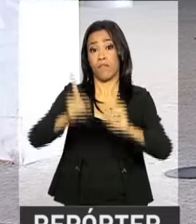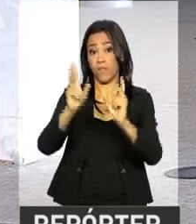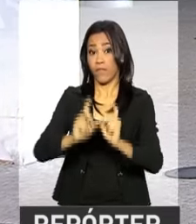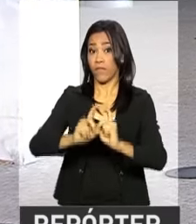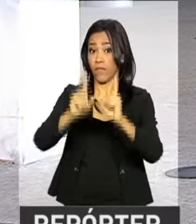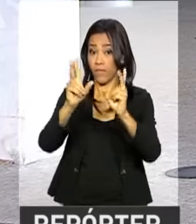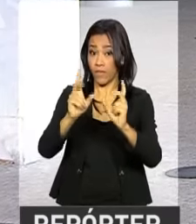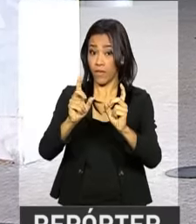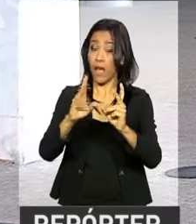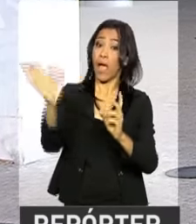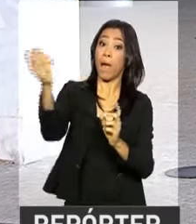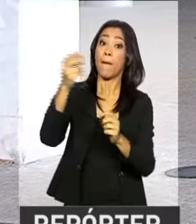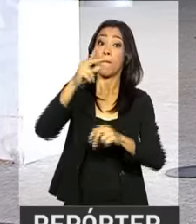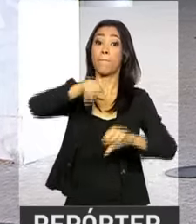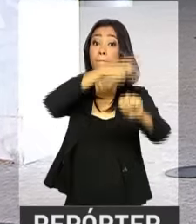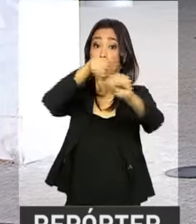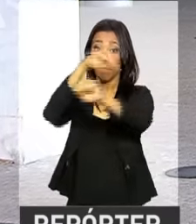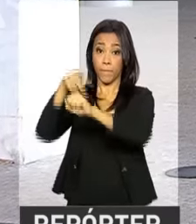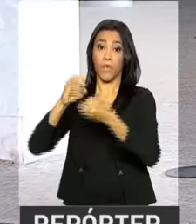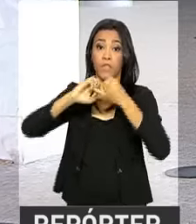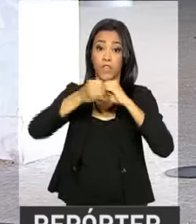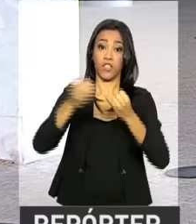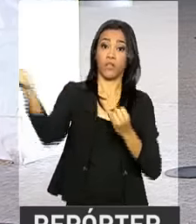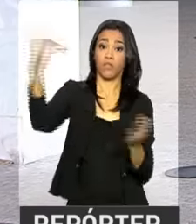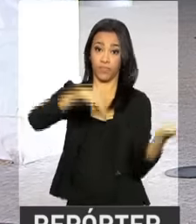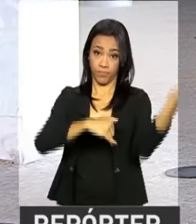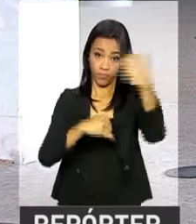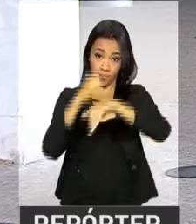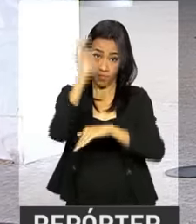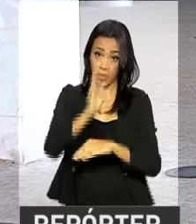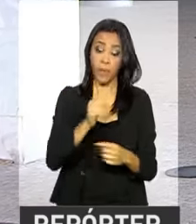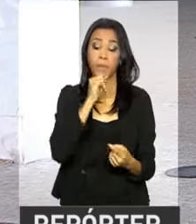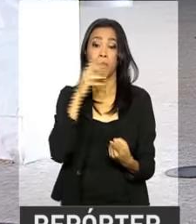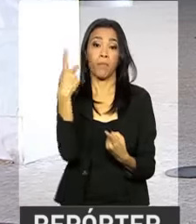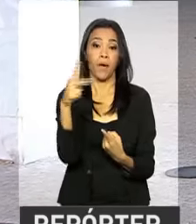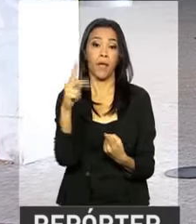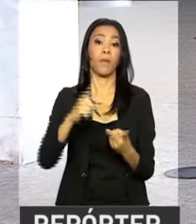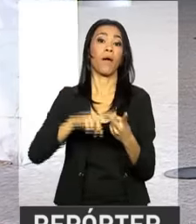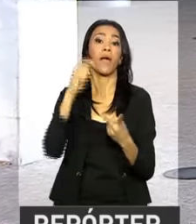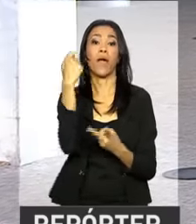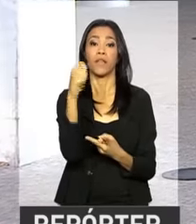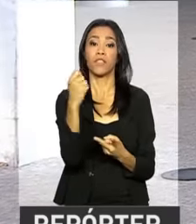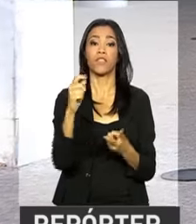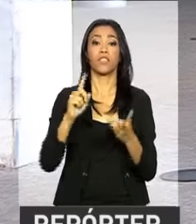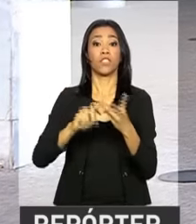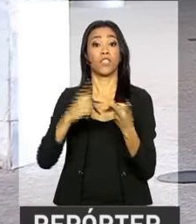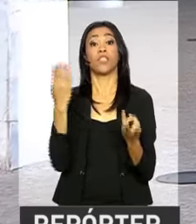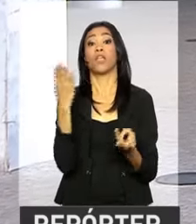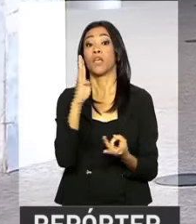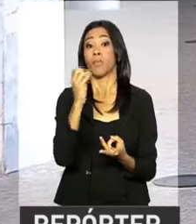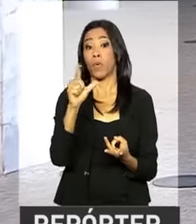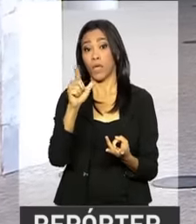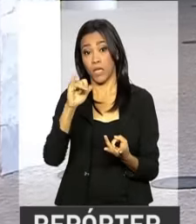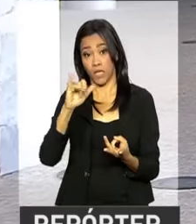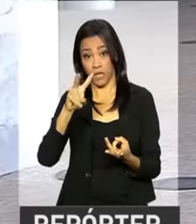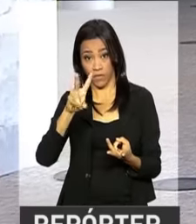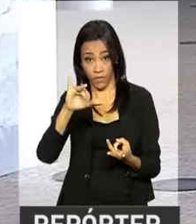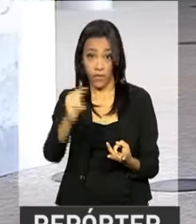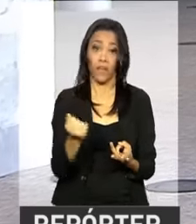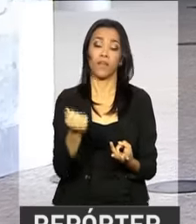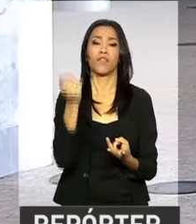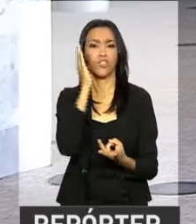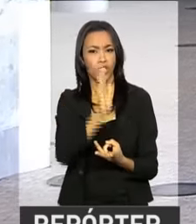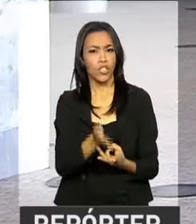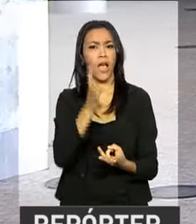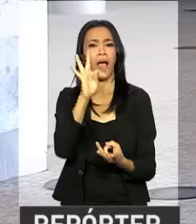feijão de países do Mercosul, como Paraguai, Argentina e Bolívia, que são países em que a taxa de importação já